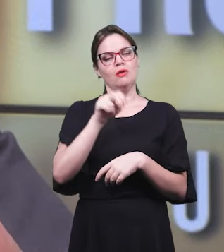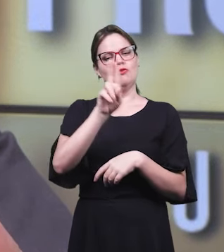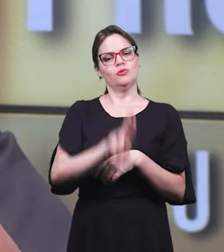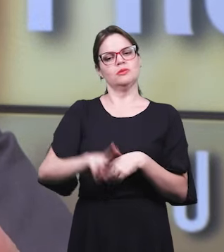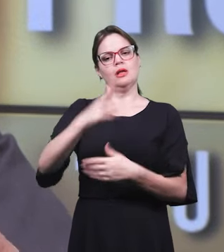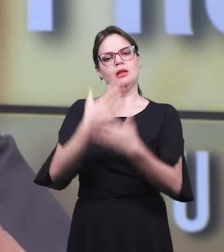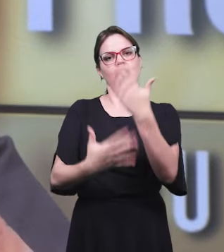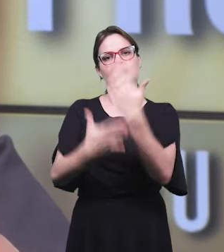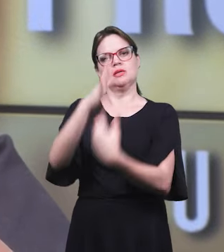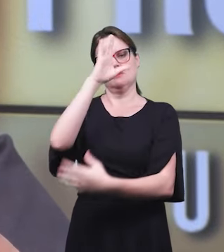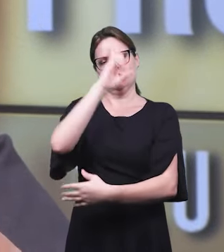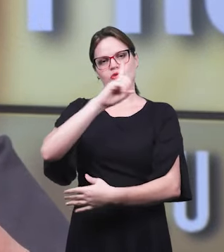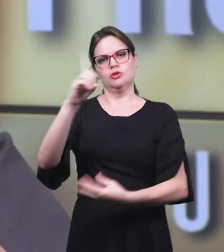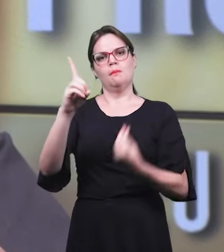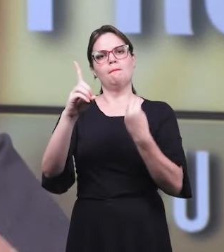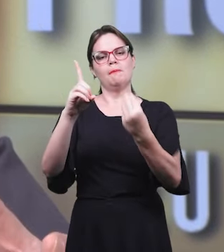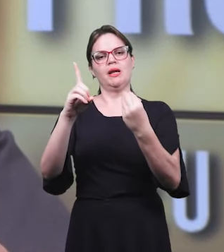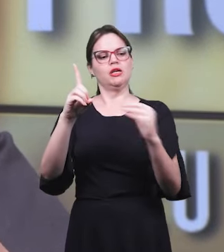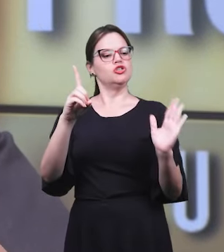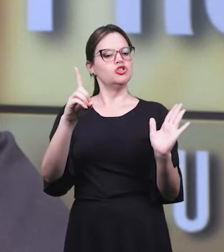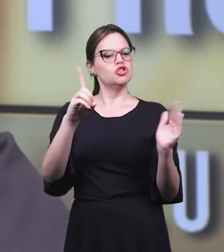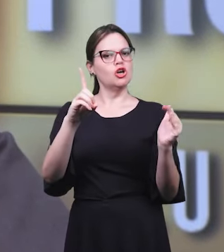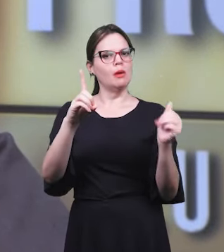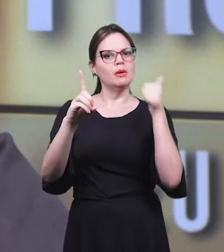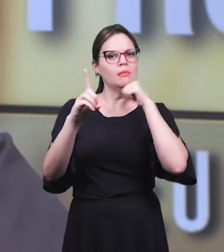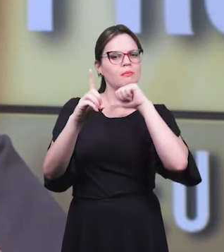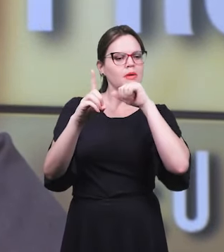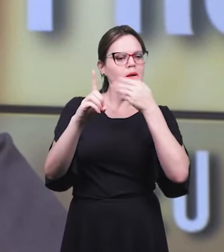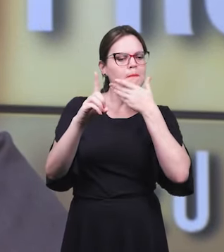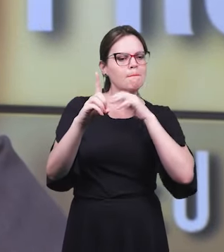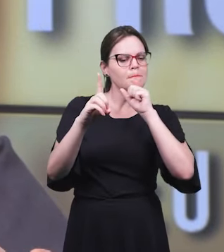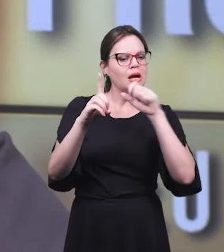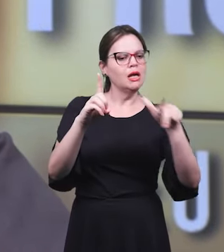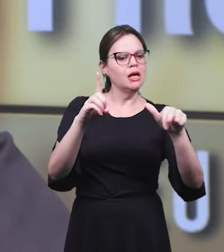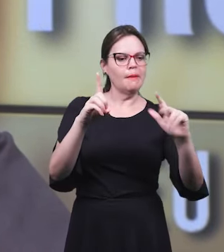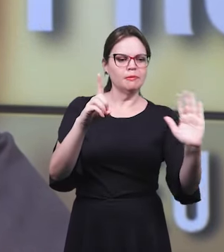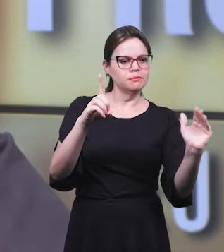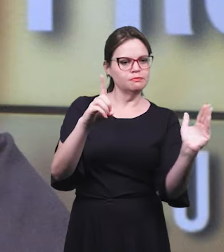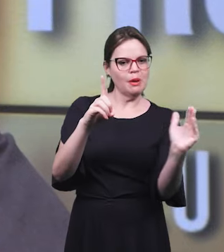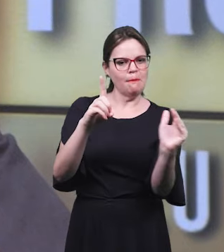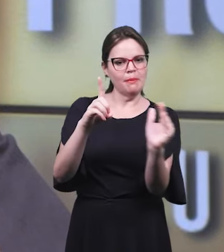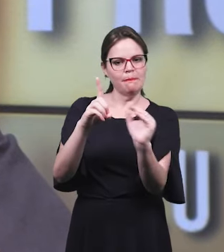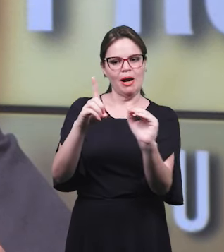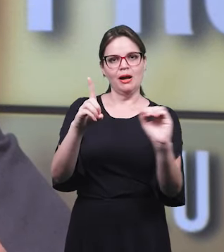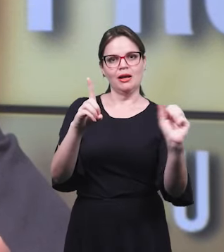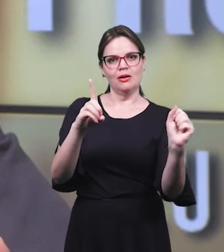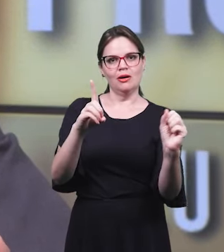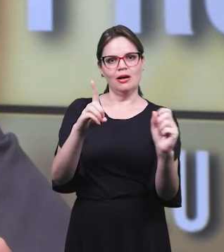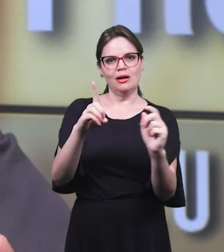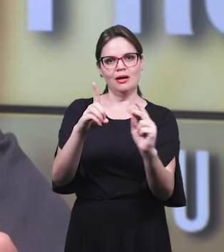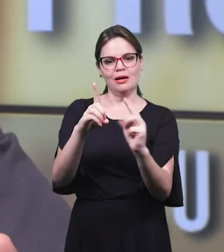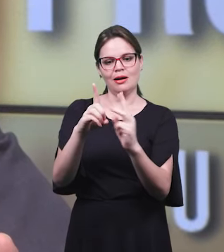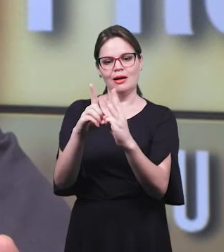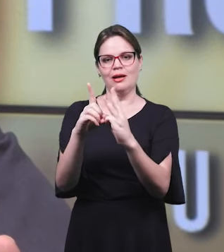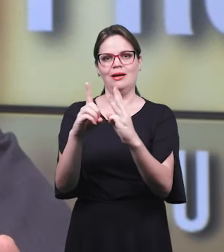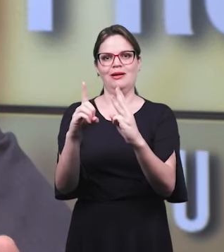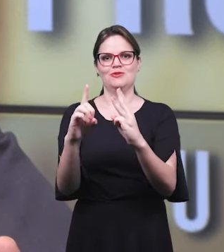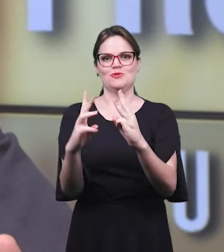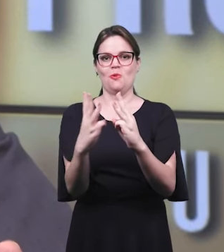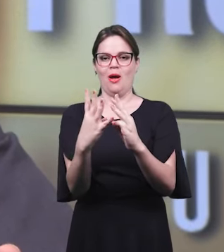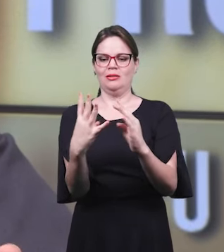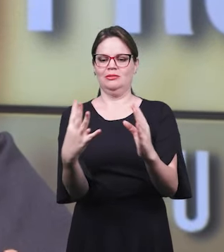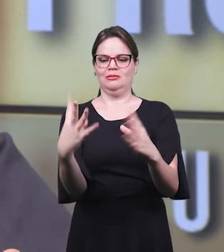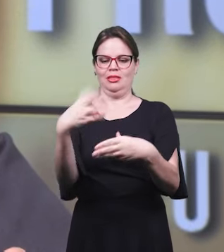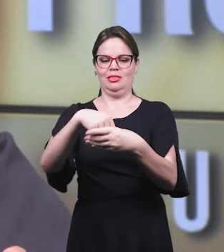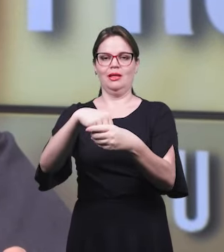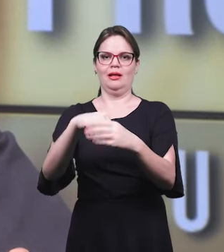Deus, ela conseguiu reunir que todos ficassem em casa quando o juízo